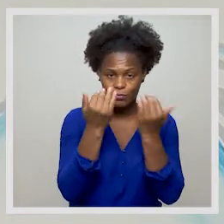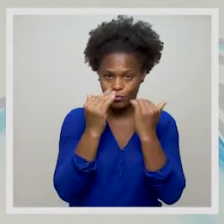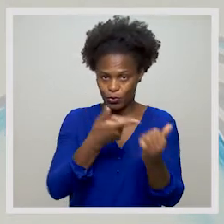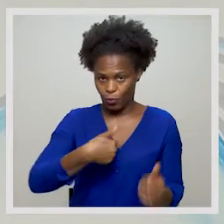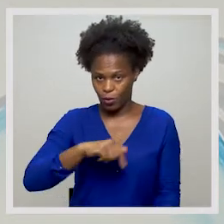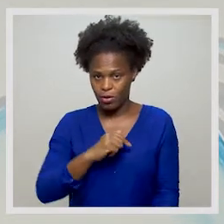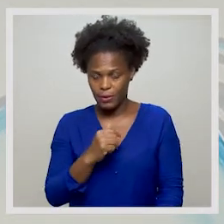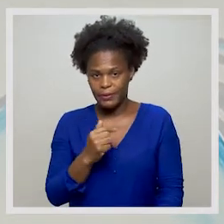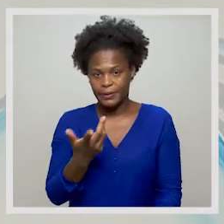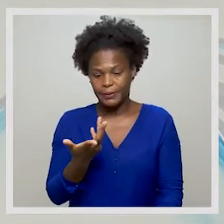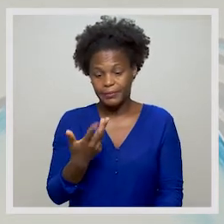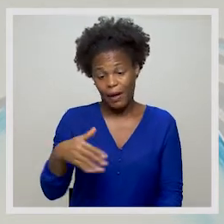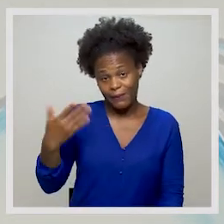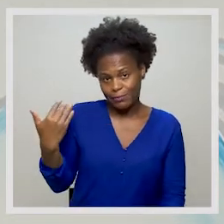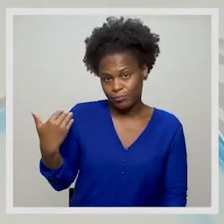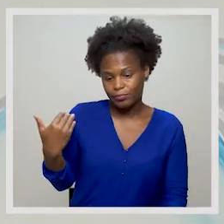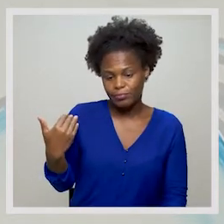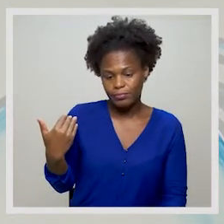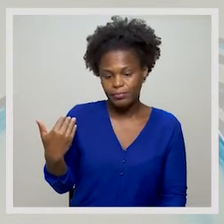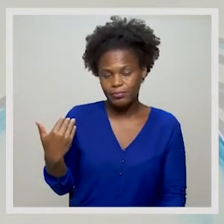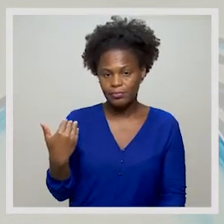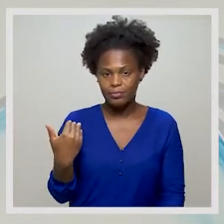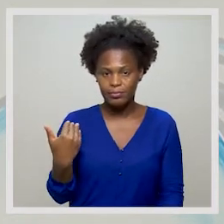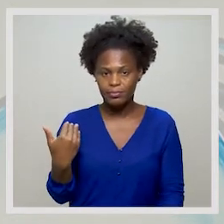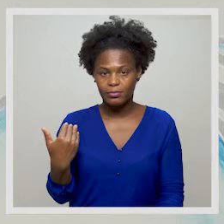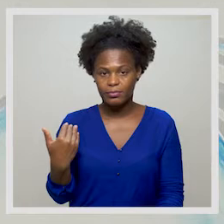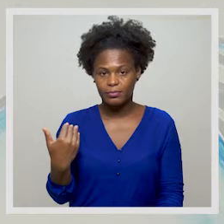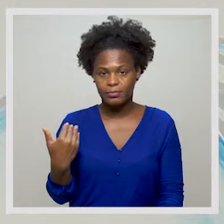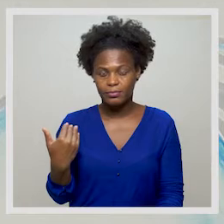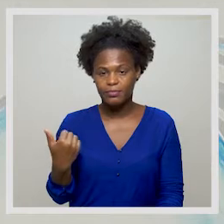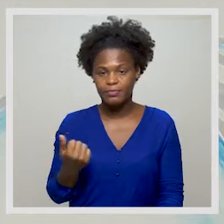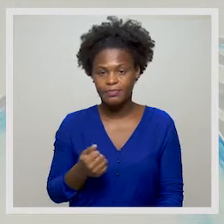nossos dados anteriores. Vamos lá.